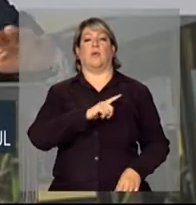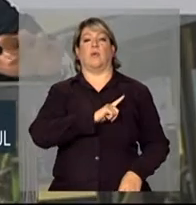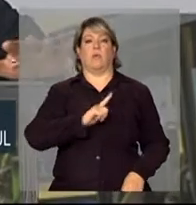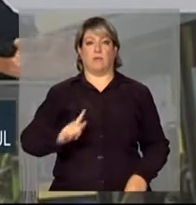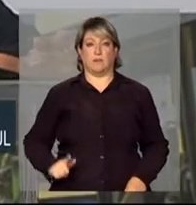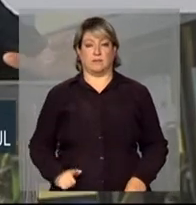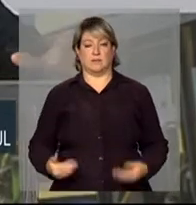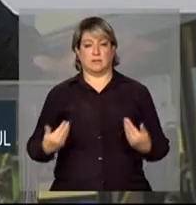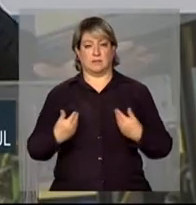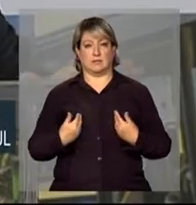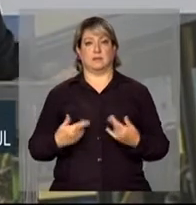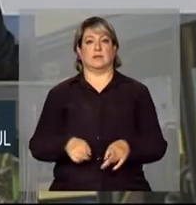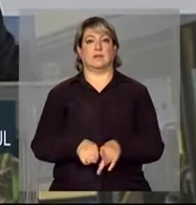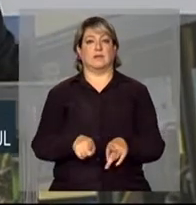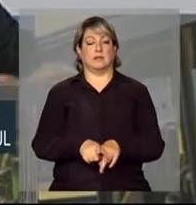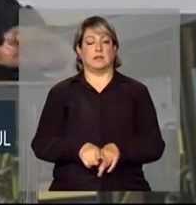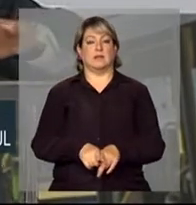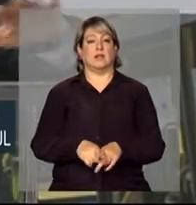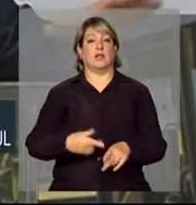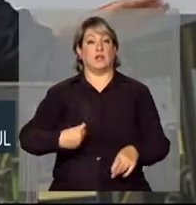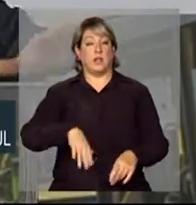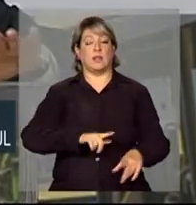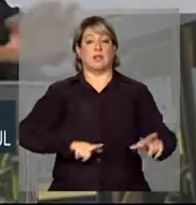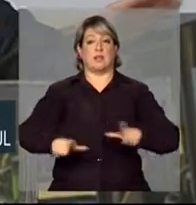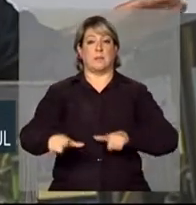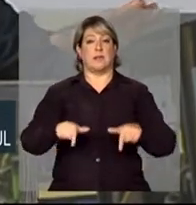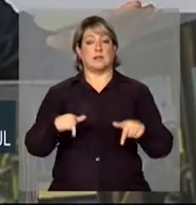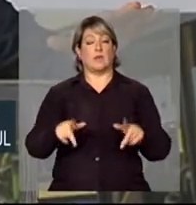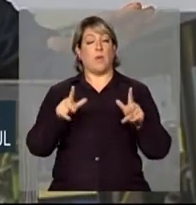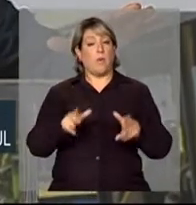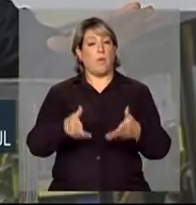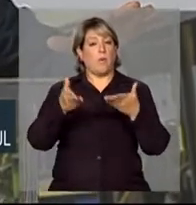trabalhamos nessa orientação sul, acima de qualquer